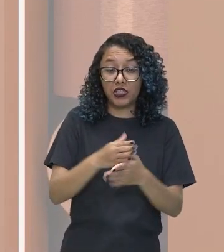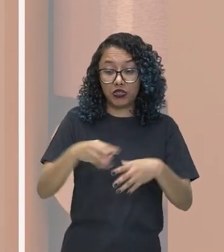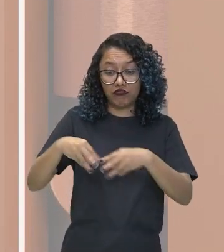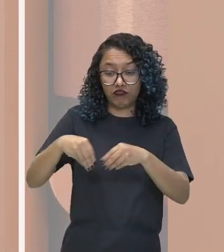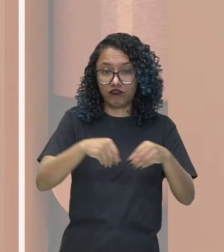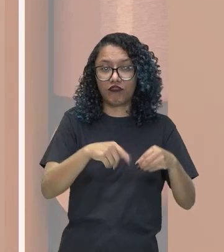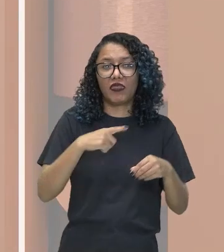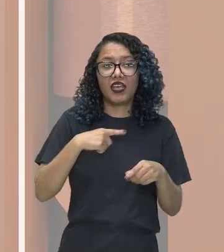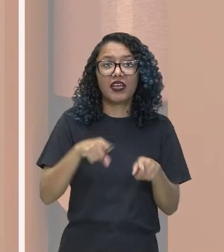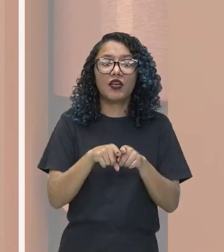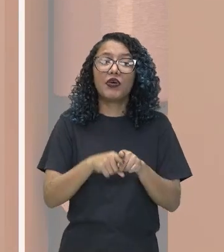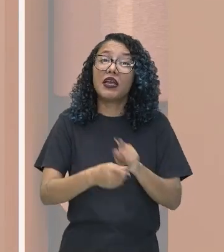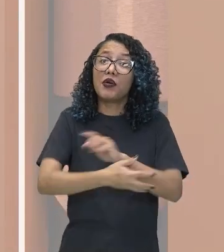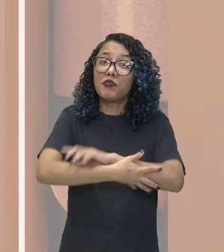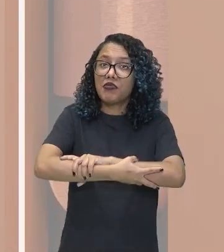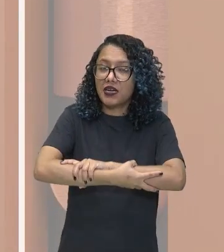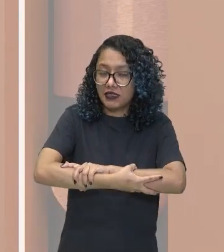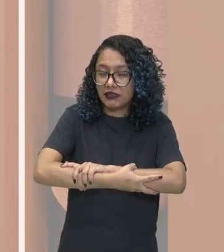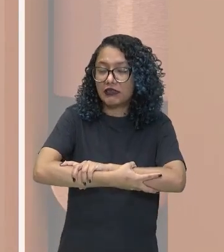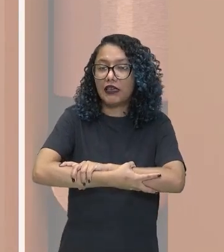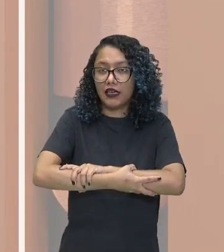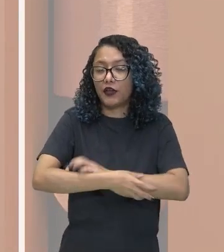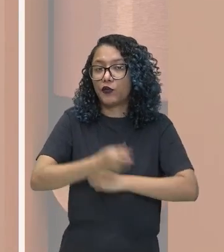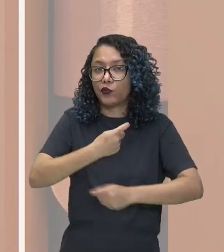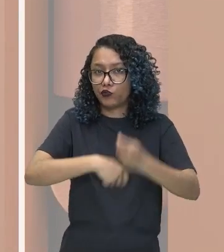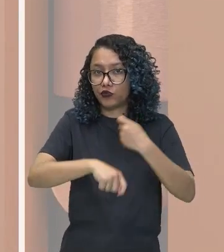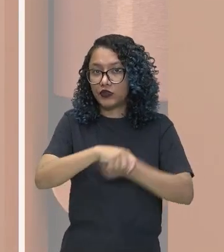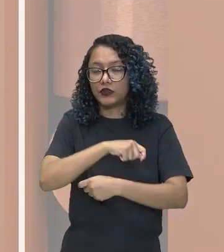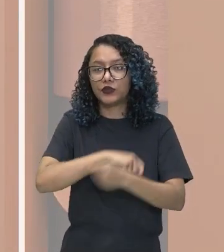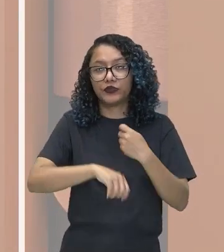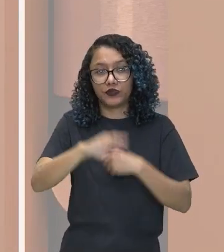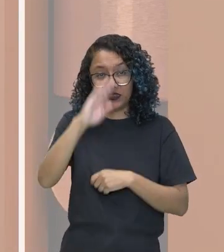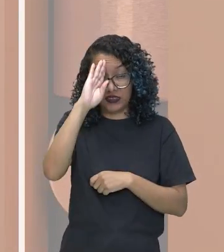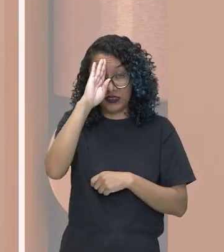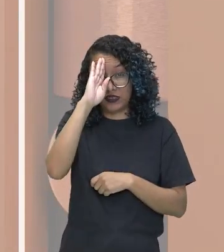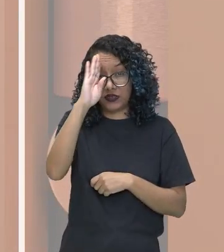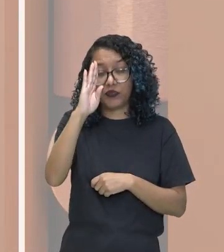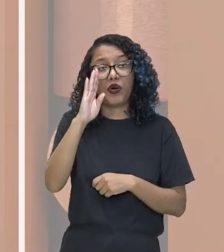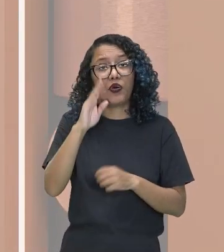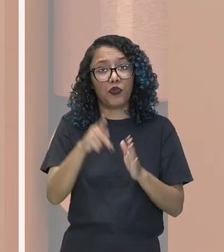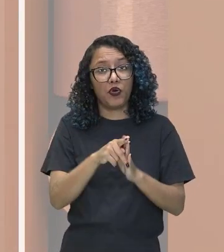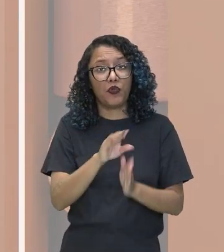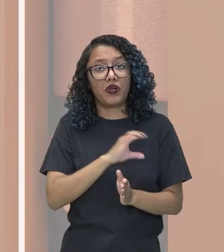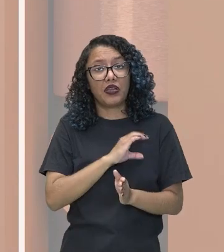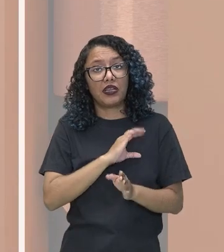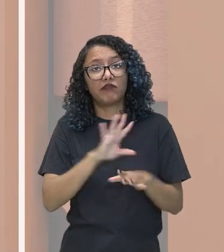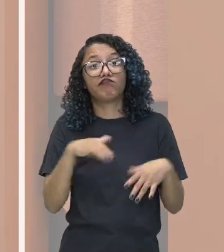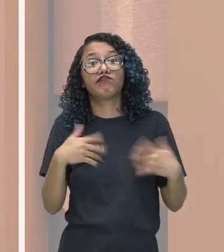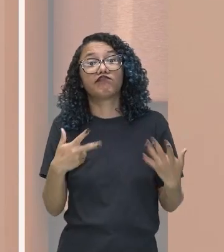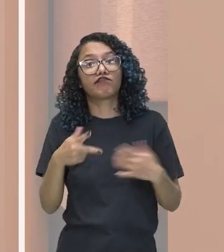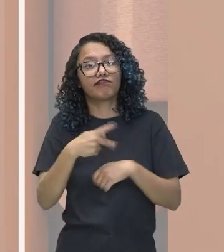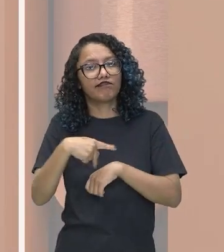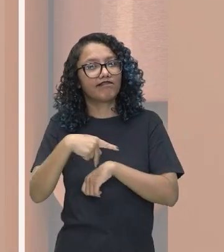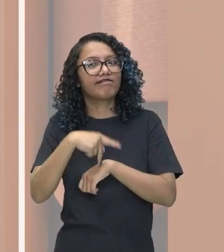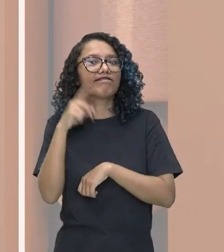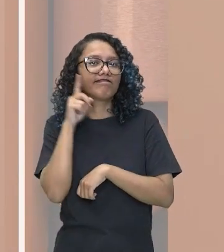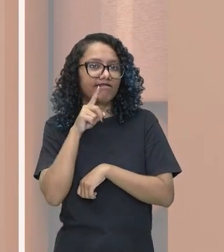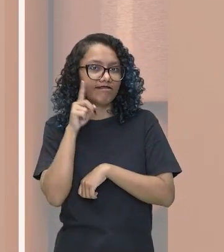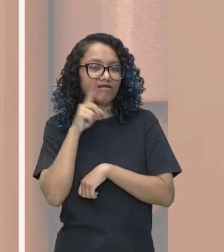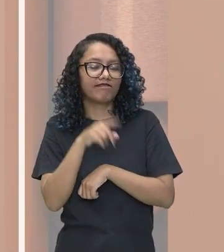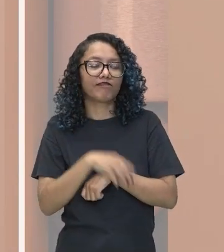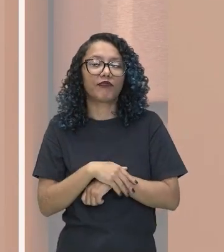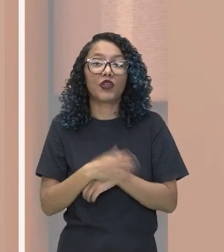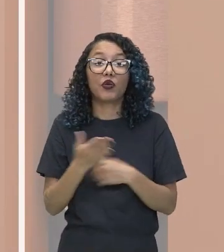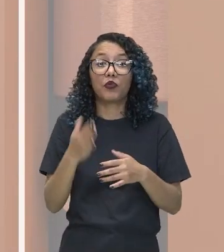parceiros comerciais, fugiu a palavra. Um dos principais parceiros comerciais do Canadá é os Estados Unidos. Inclusive, ali durante um